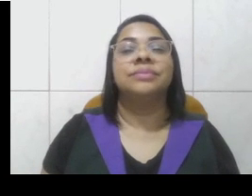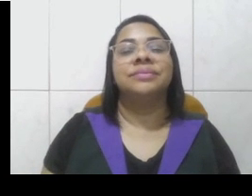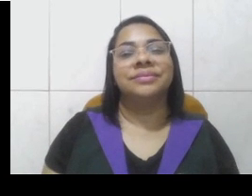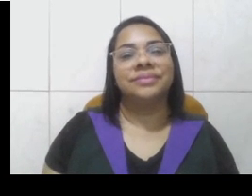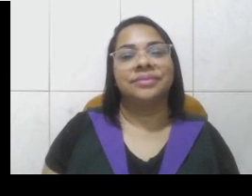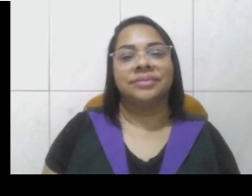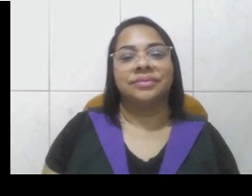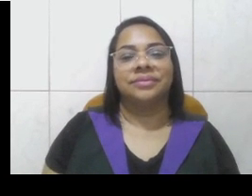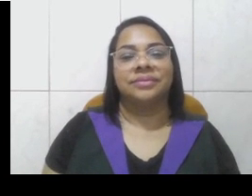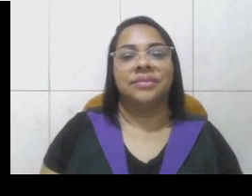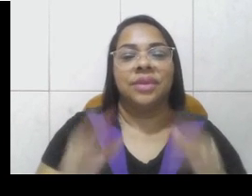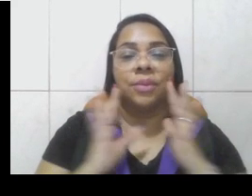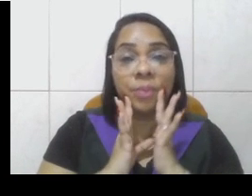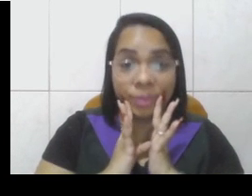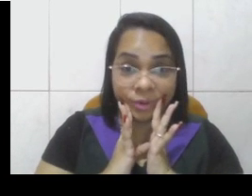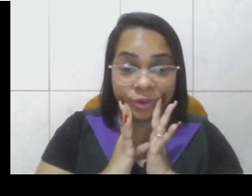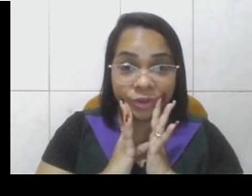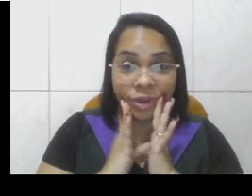Pronomes.